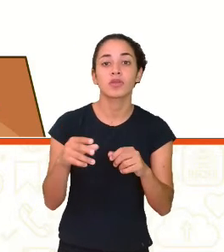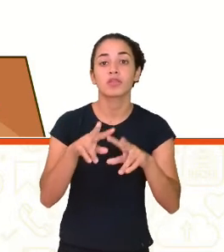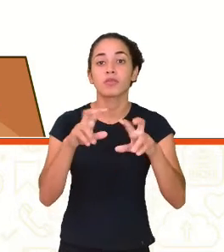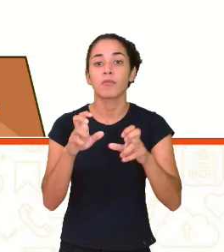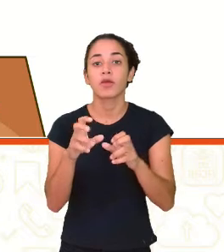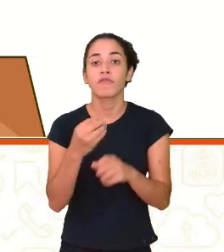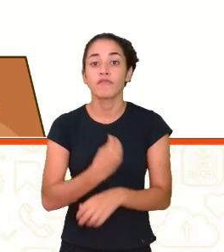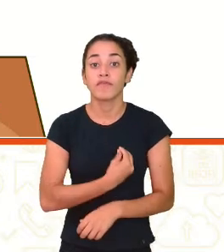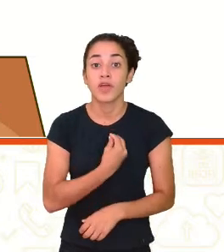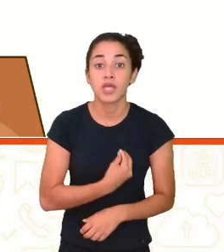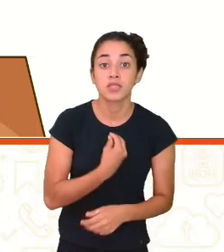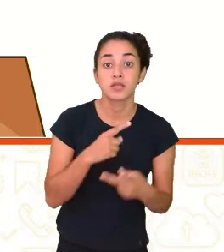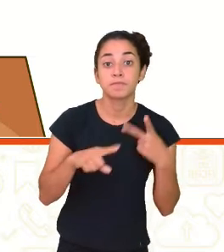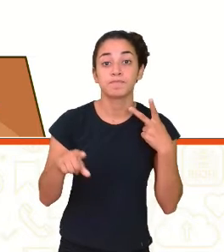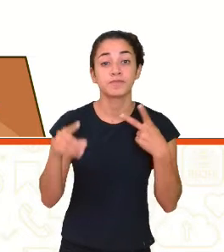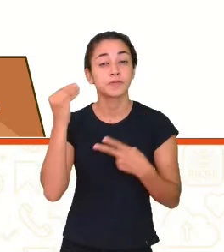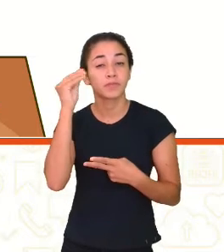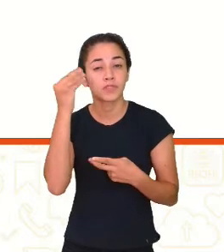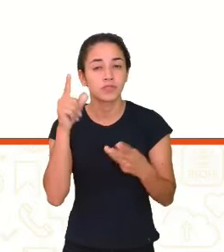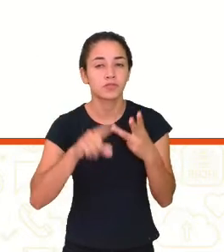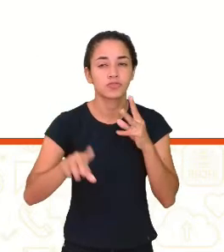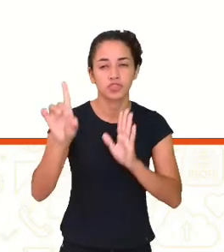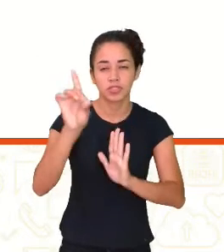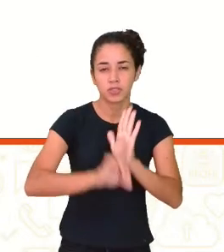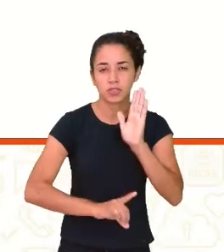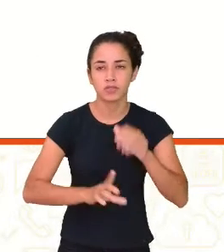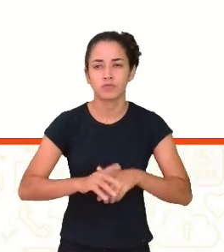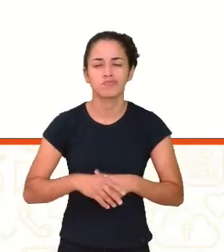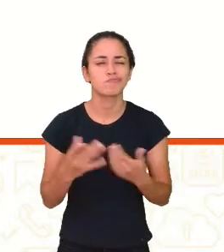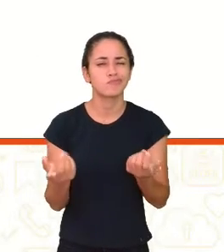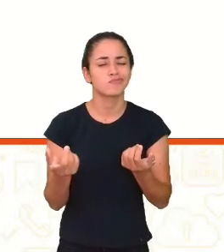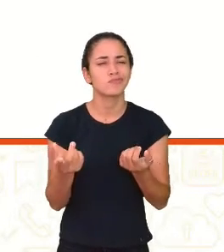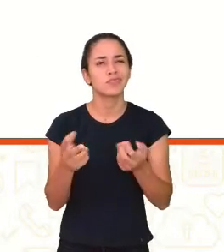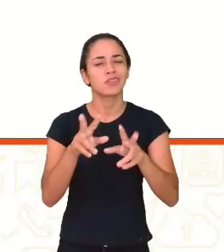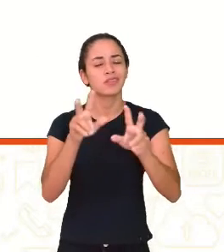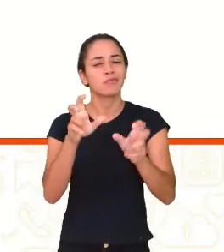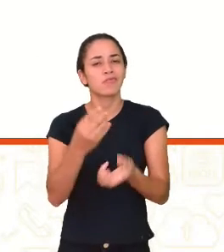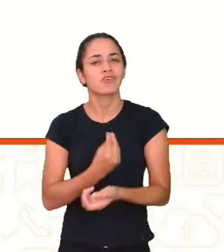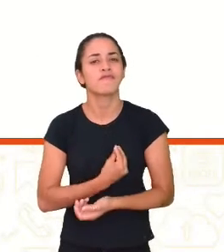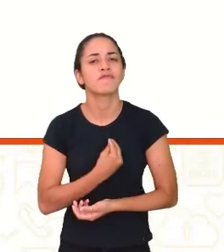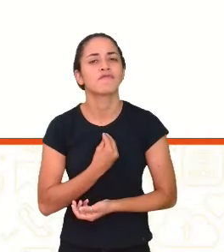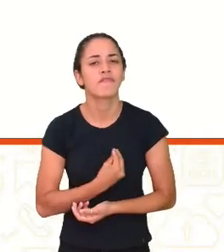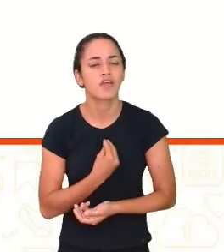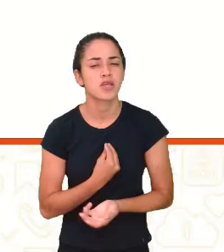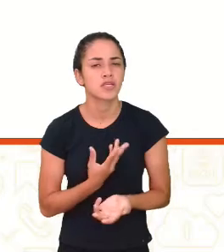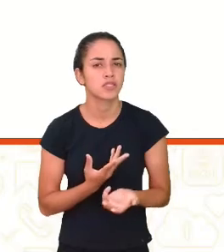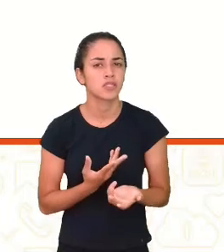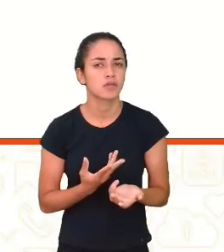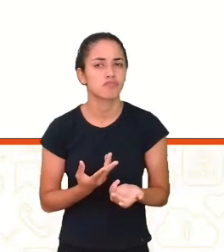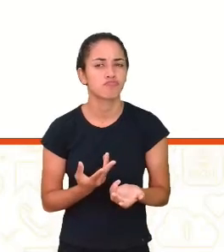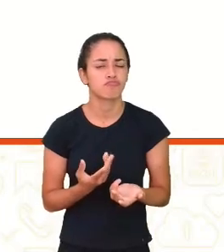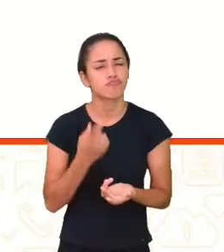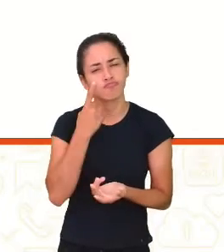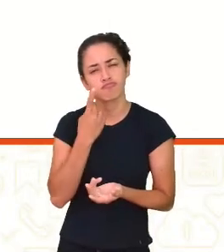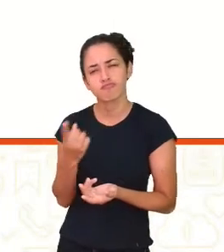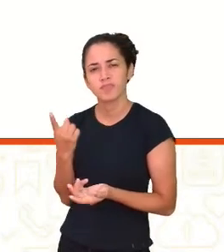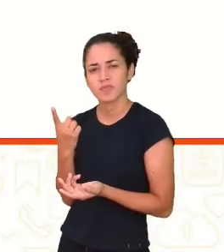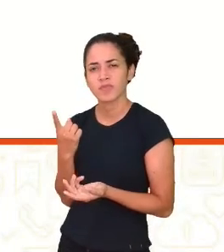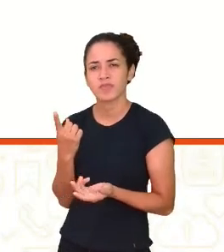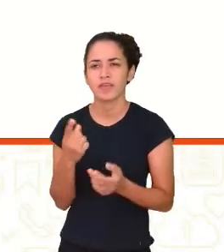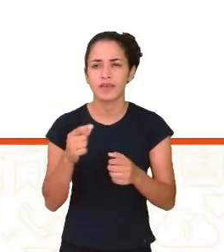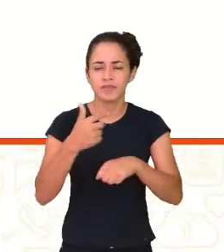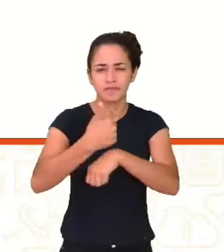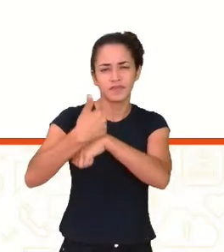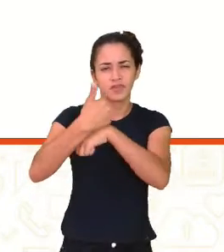vivência, experiência e direito. Quando falamos em vivência, observe aí esse vídeo, o